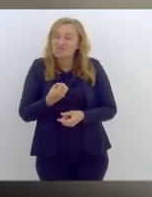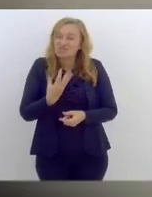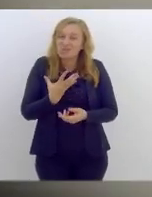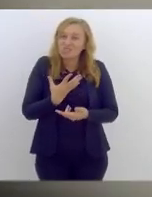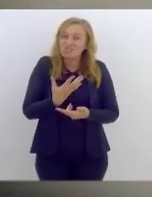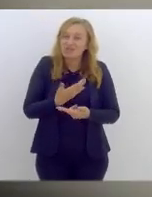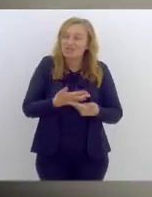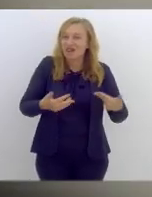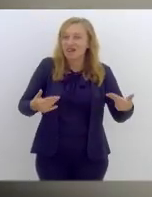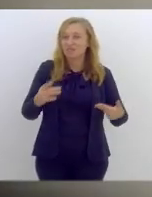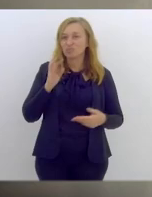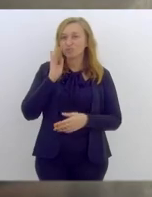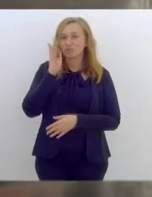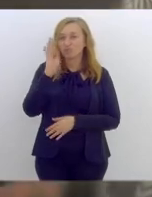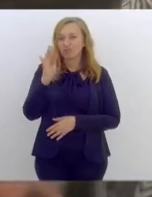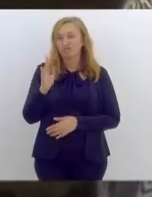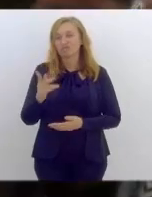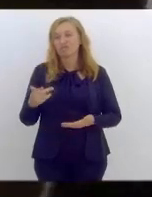realização.